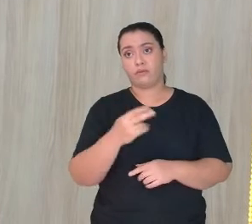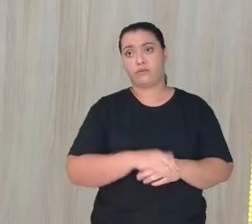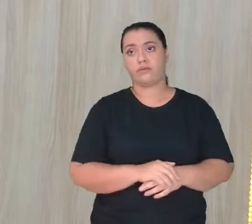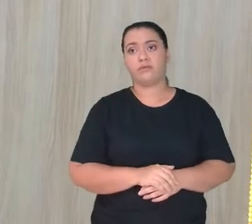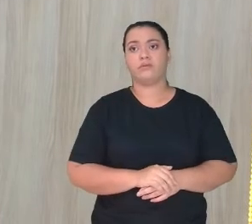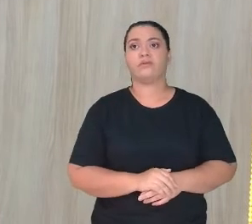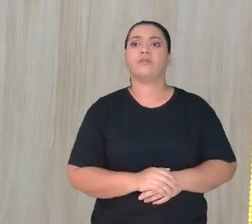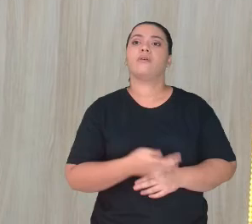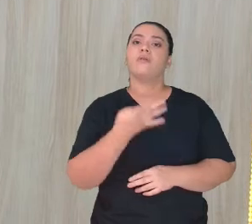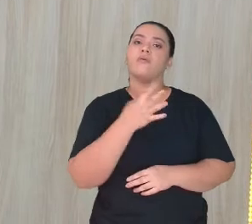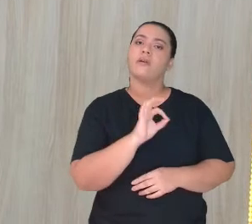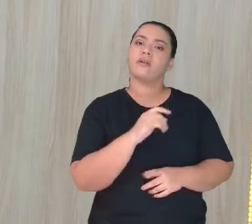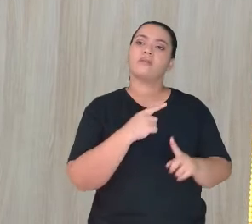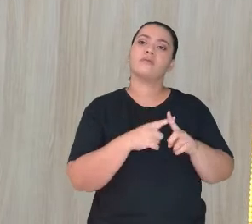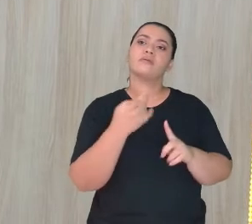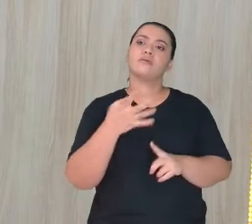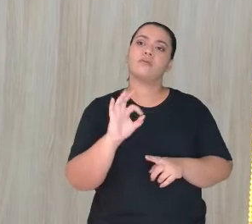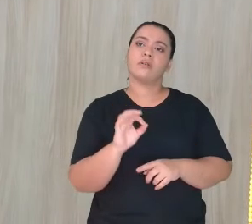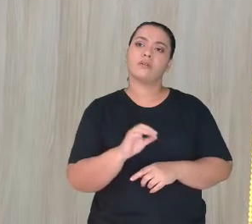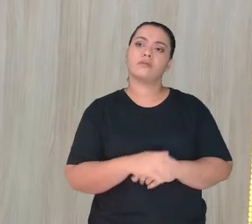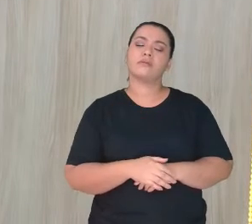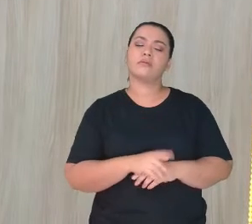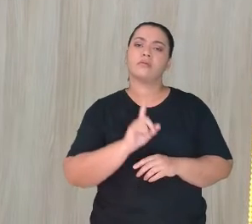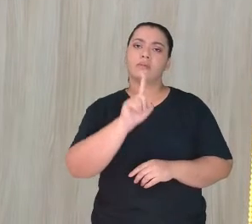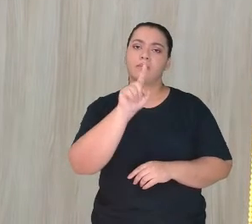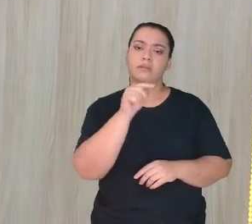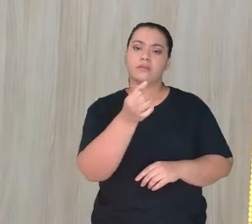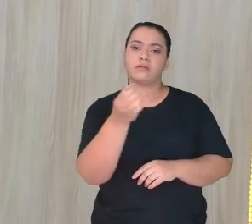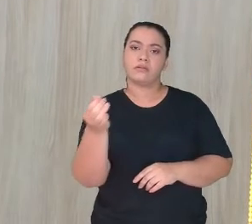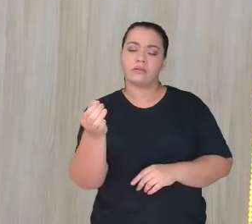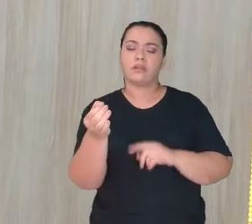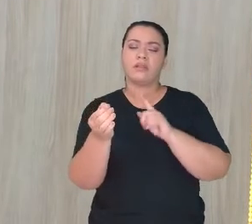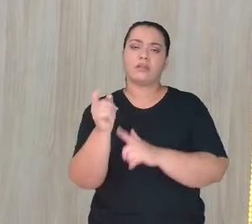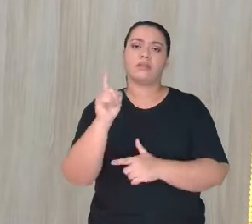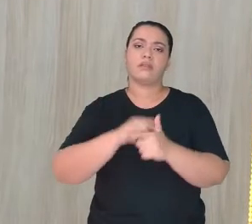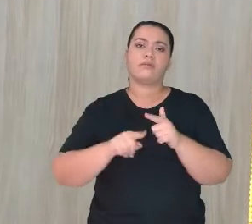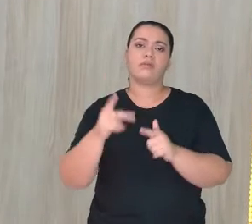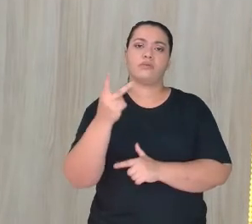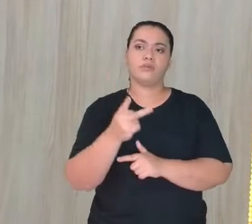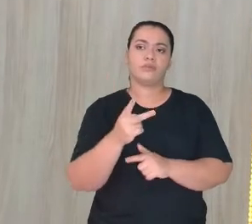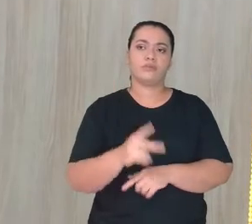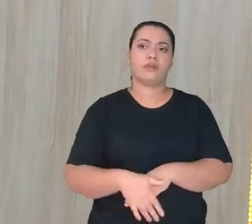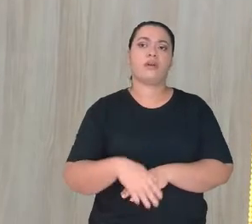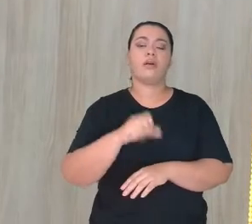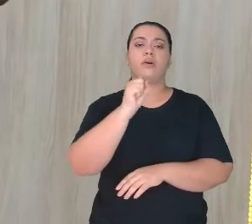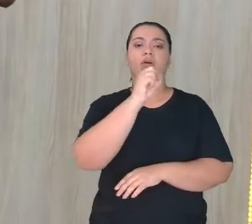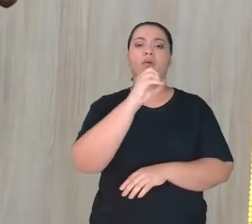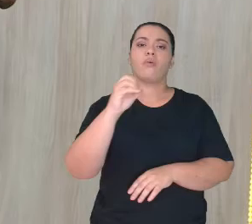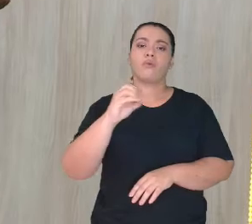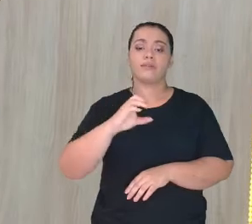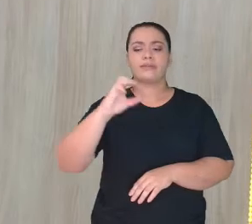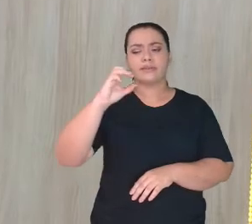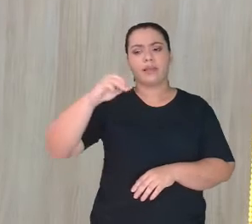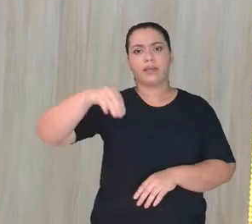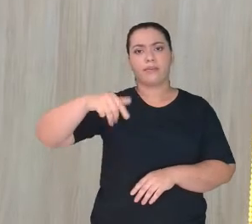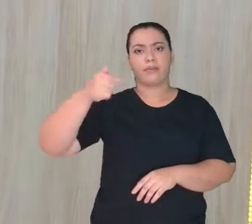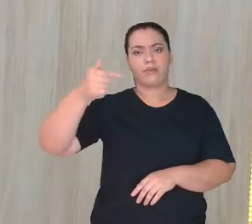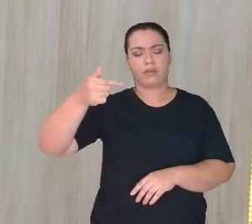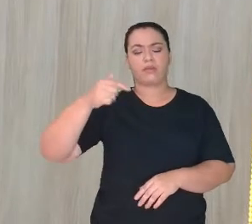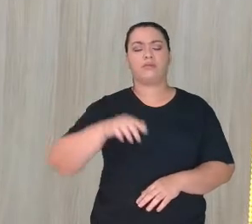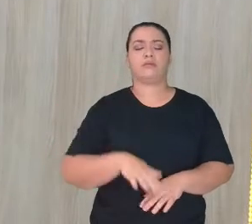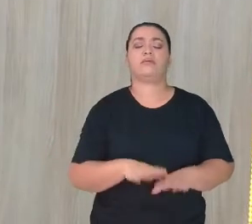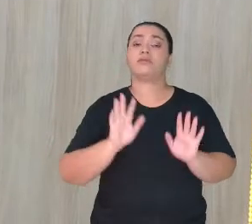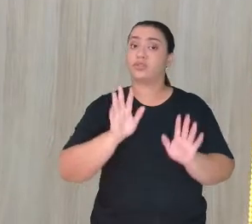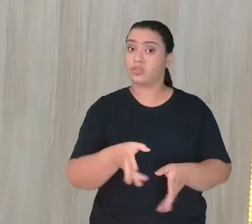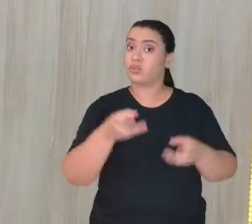40 vezes 40 dá 1.600, dividido por 2, 800 centímetros quadrados. Outra coisa que a gente já falou em